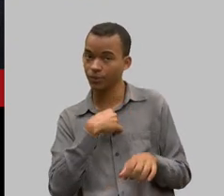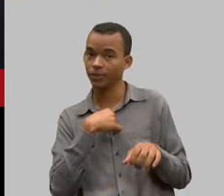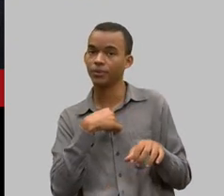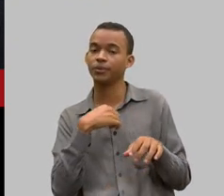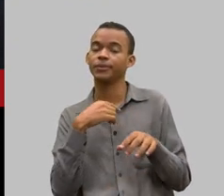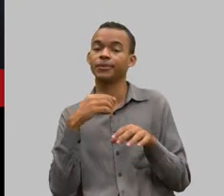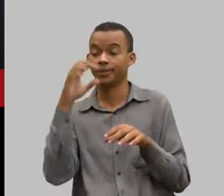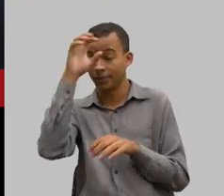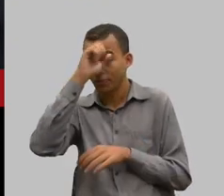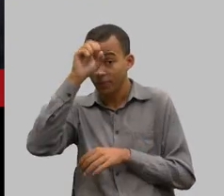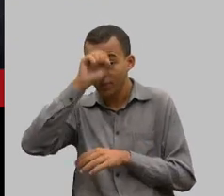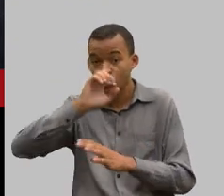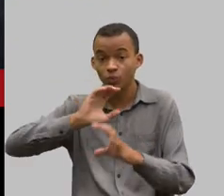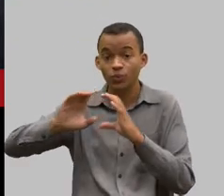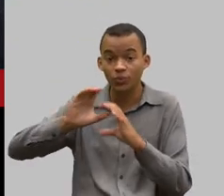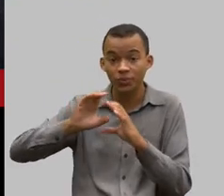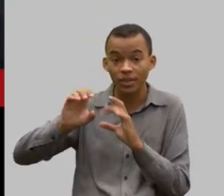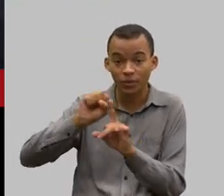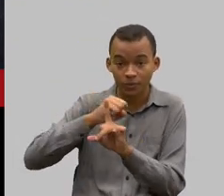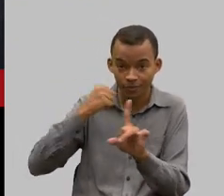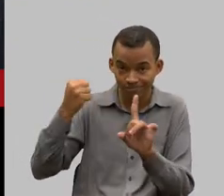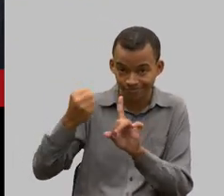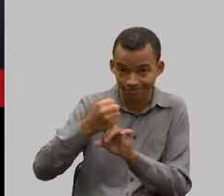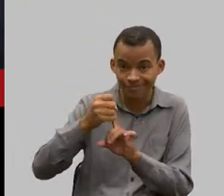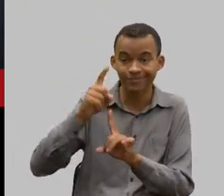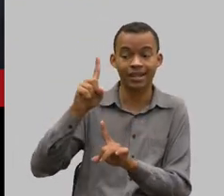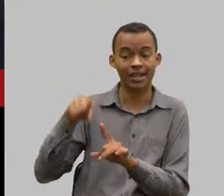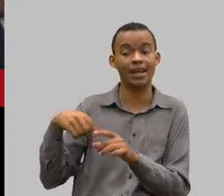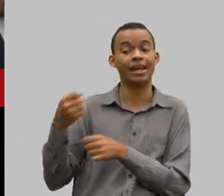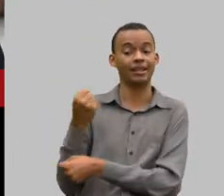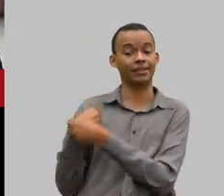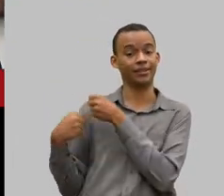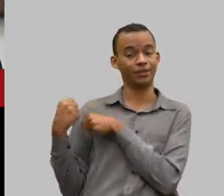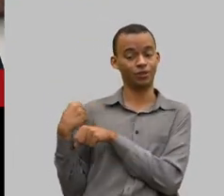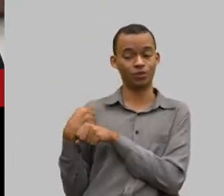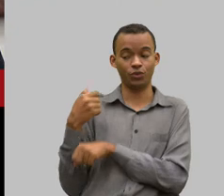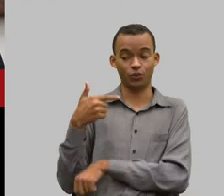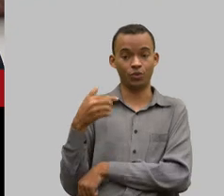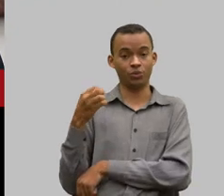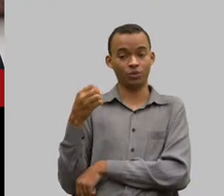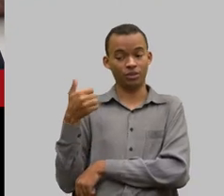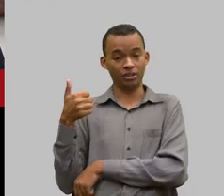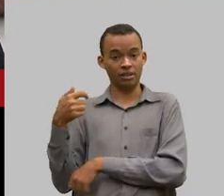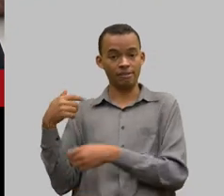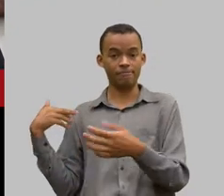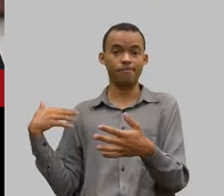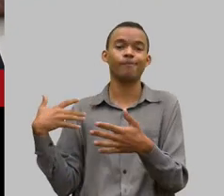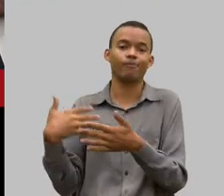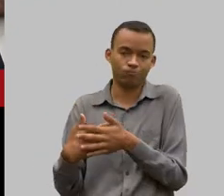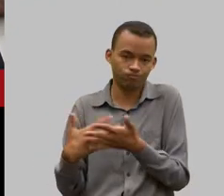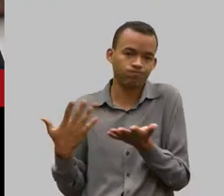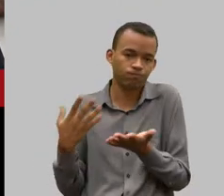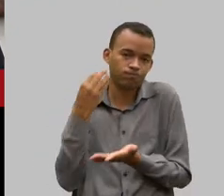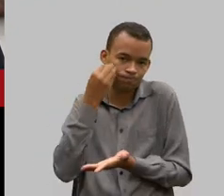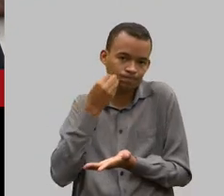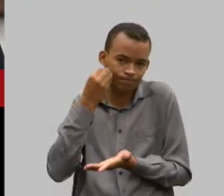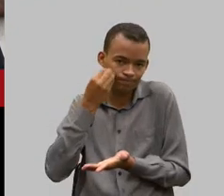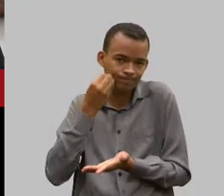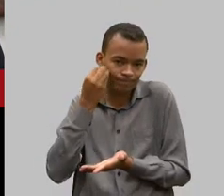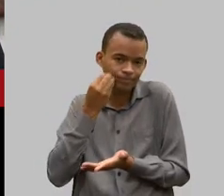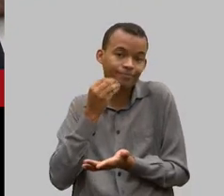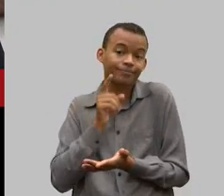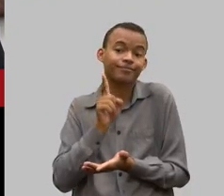social foi nessa experiência de 2017 para cá então o que eu venho tentando fazer lá na secretaria de